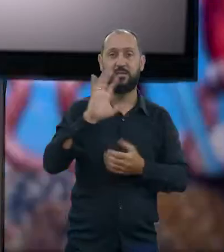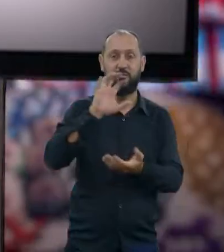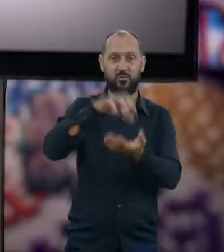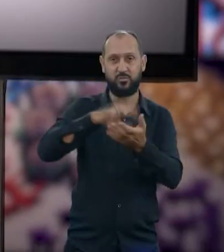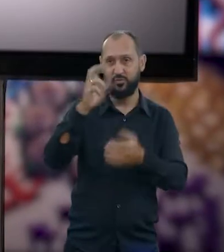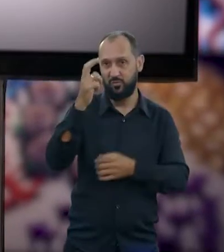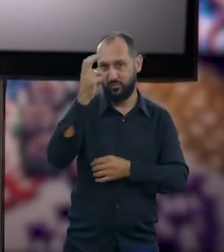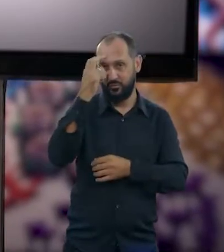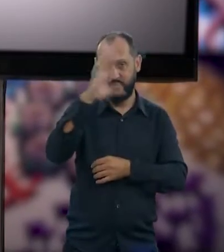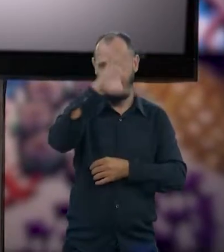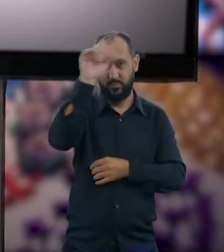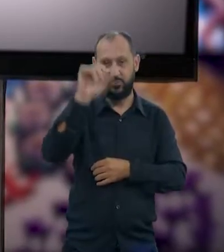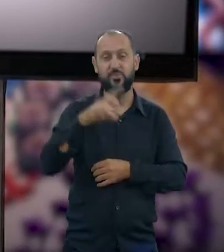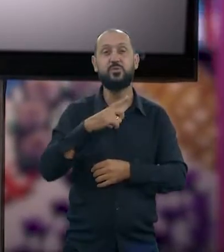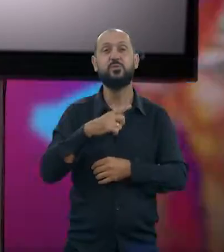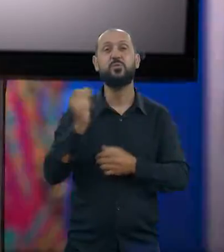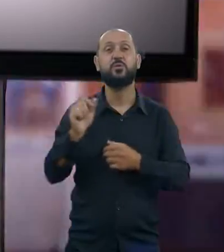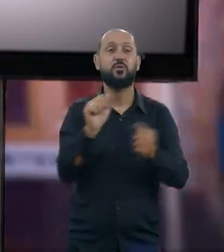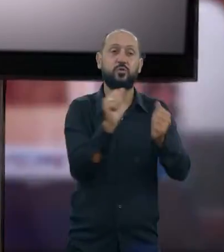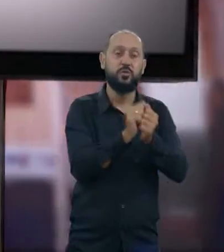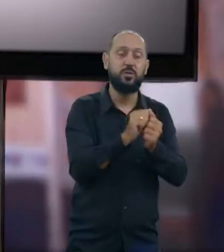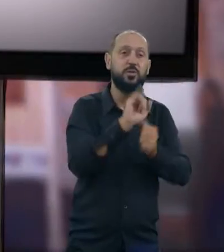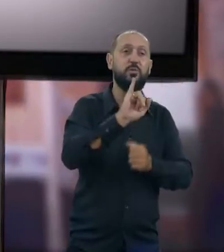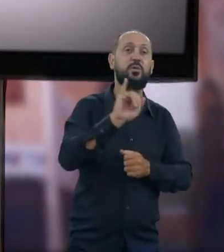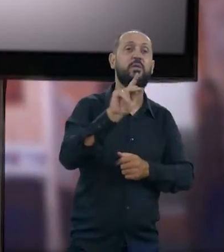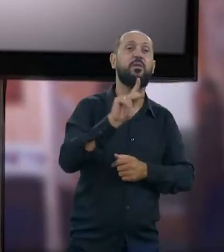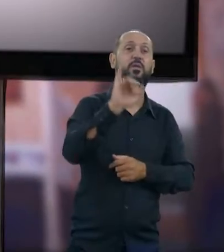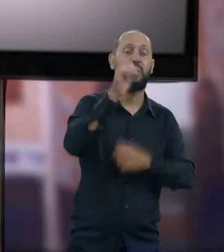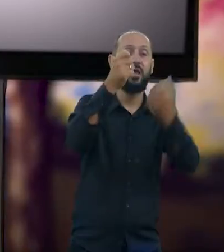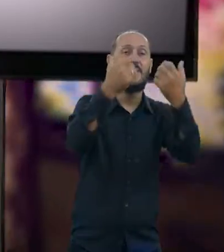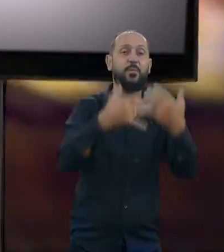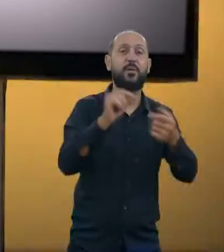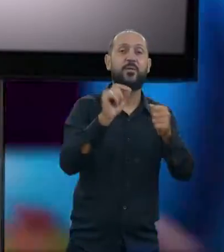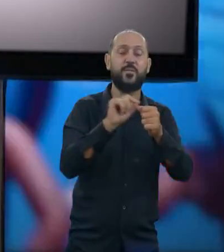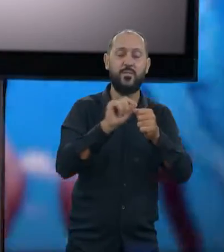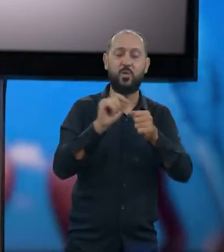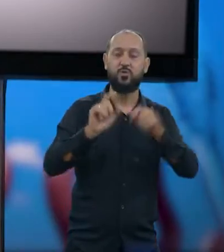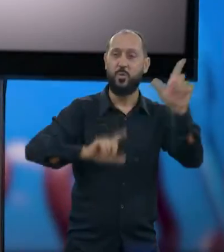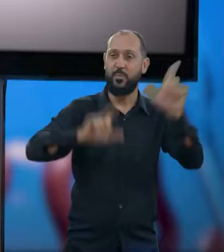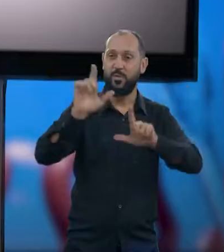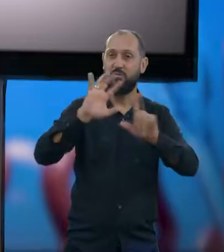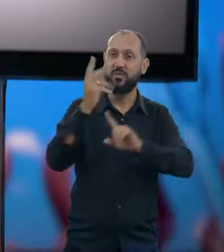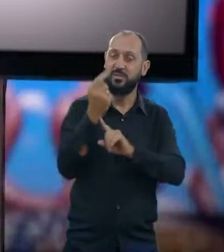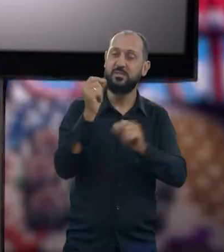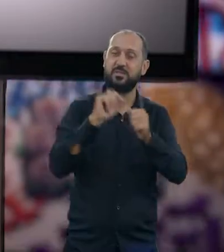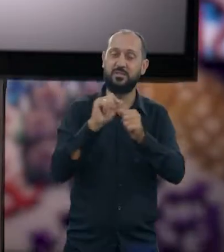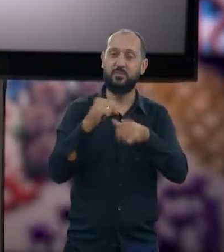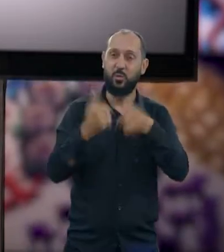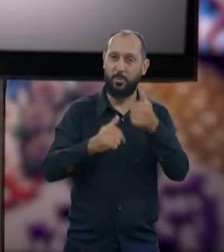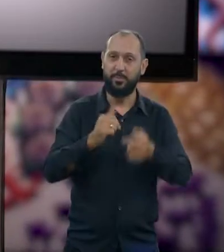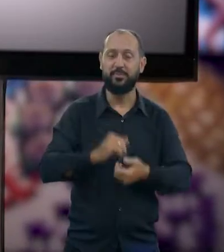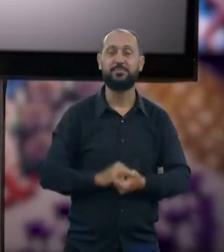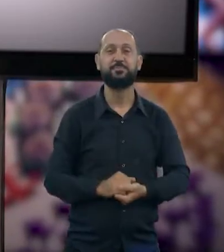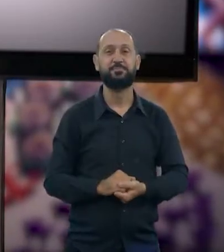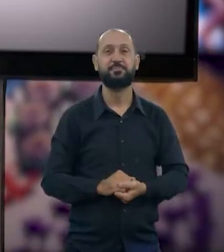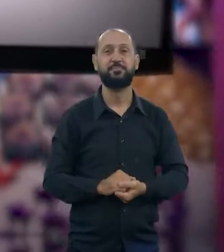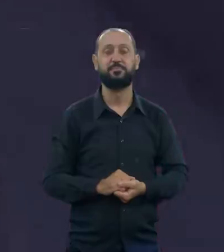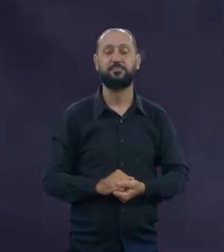da Fundação de Cultura de Mato Grosso do Sul, e o artista Ike falam ao Fazendo Arte sobre essa